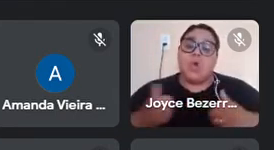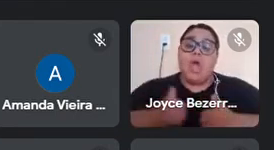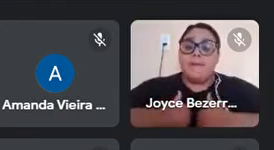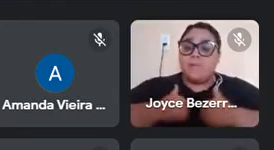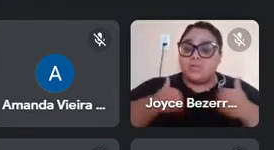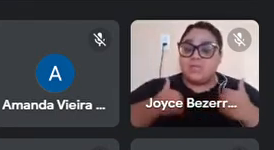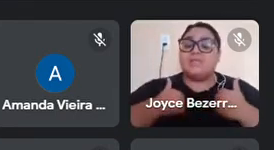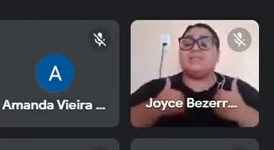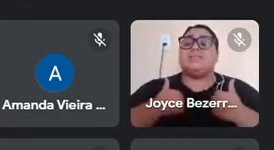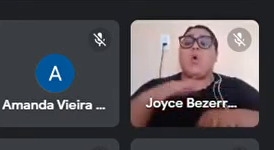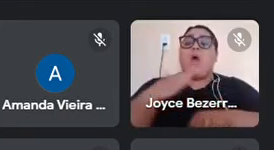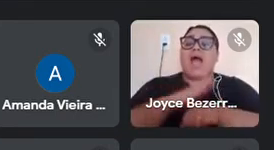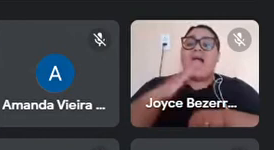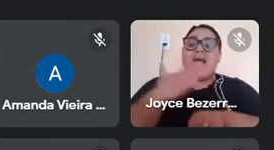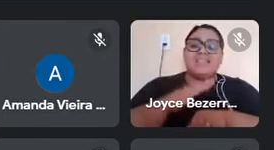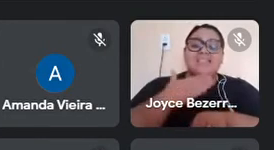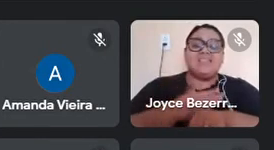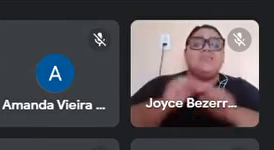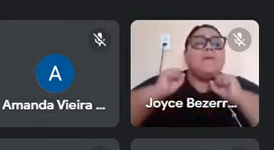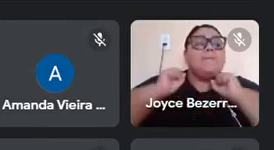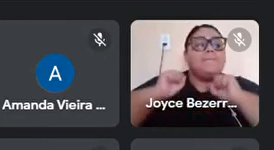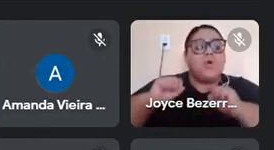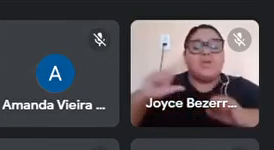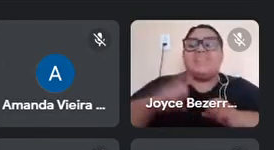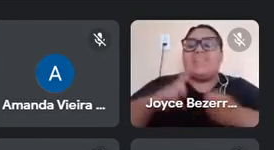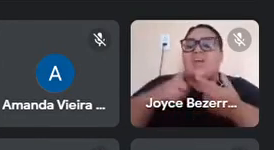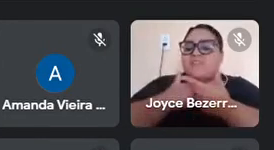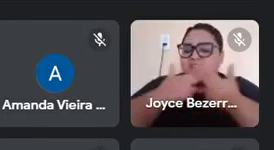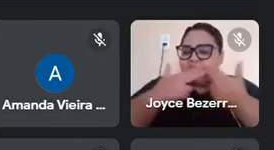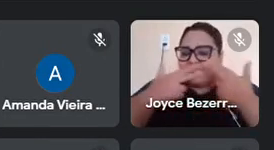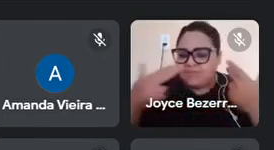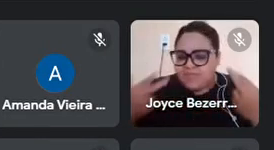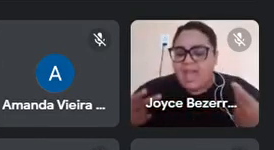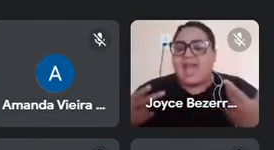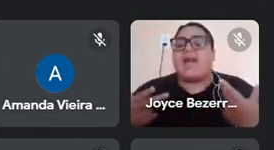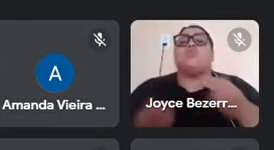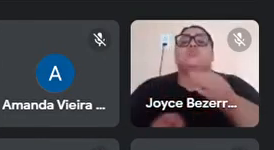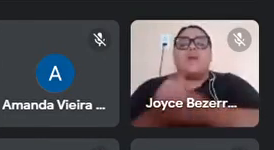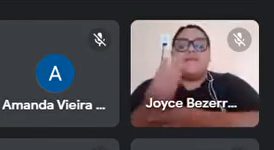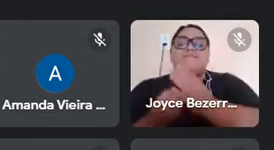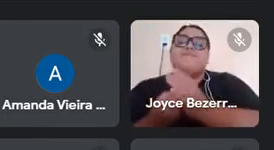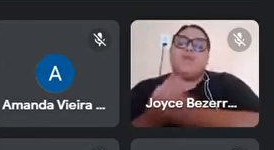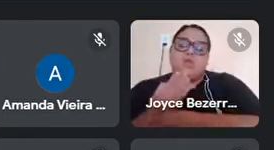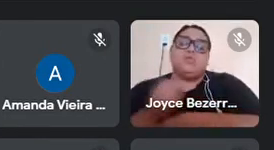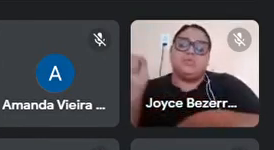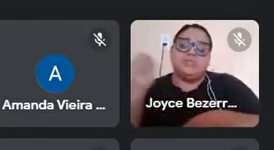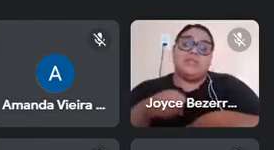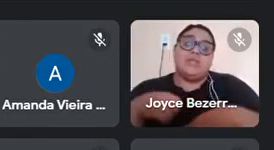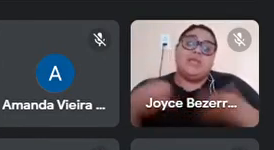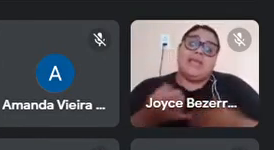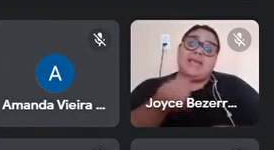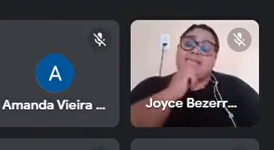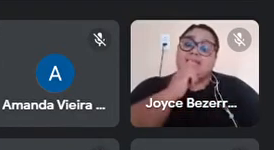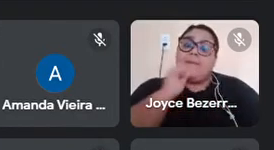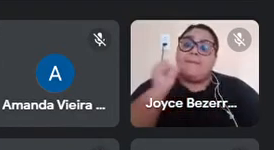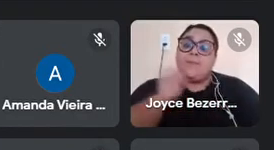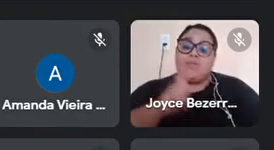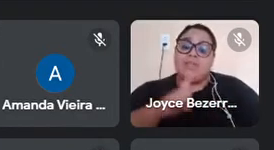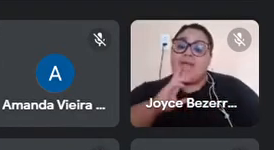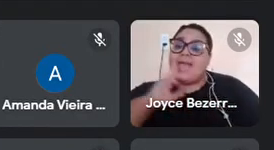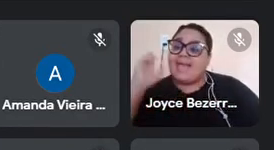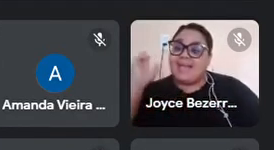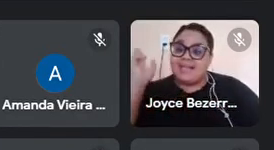ativa, ela vai desencadear muitos efeitos colaterais. Então, a gente tem aí a resposta da imunidade inata, que